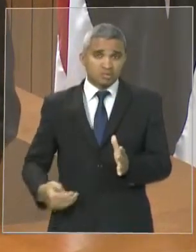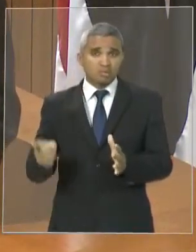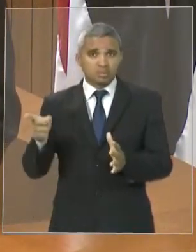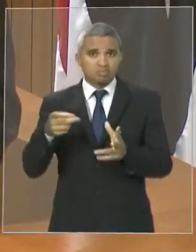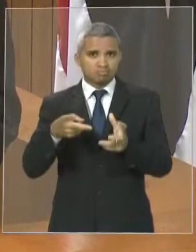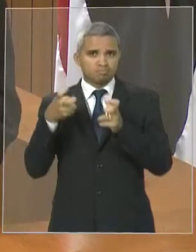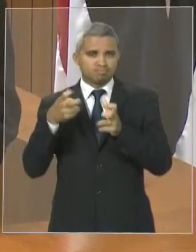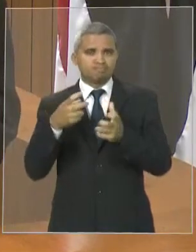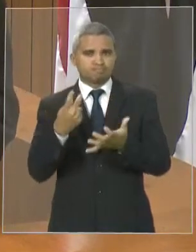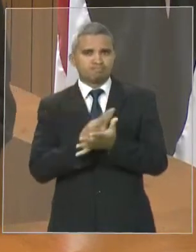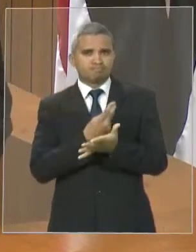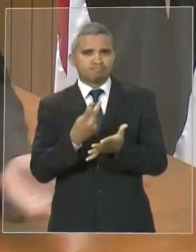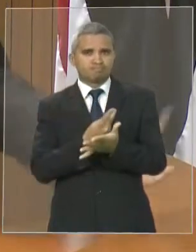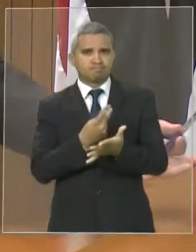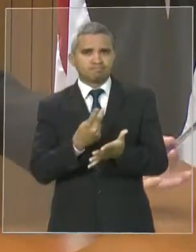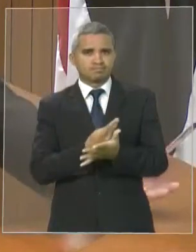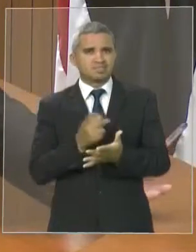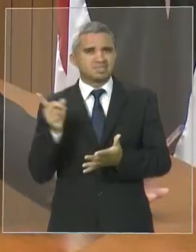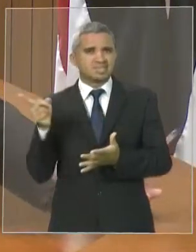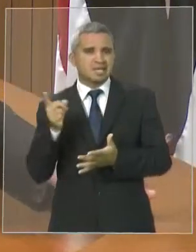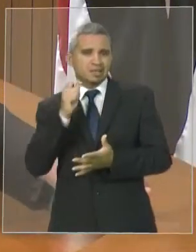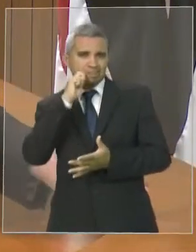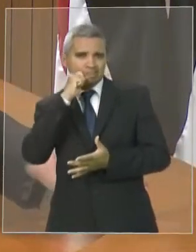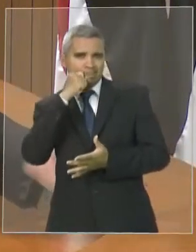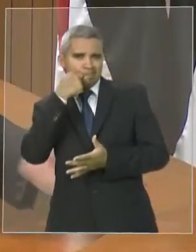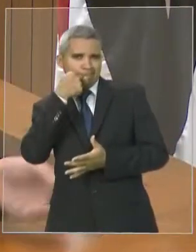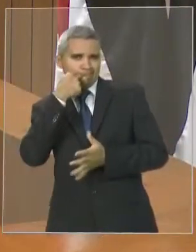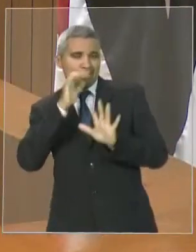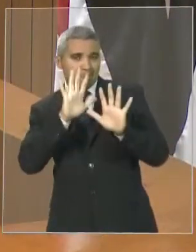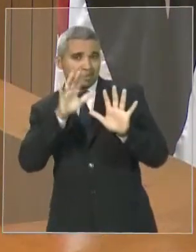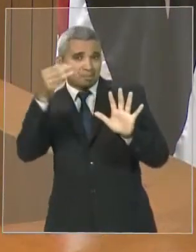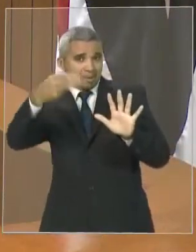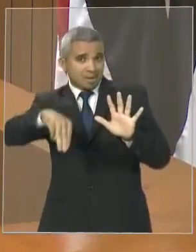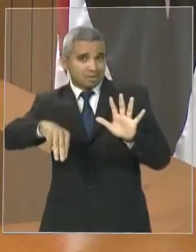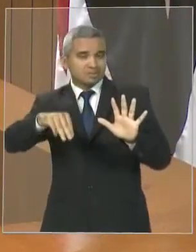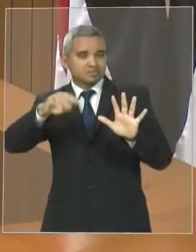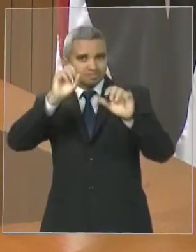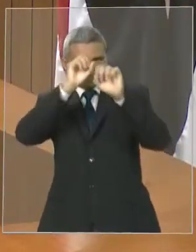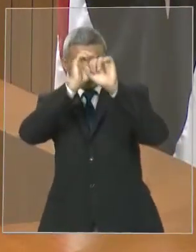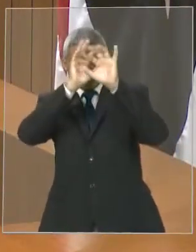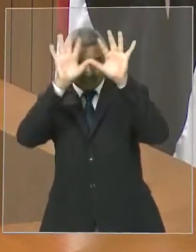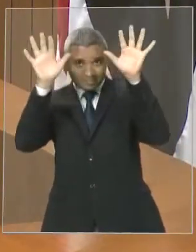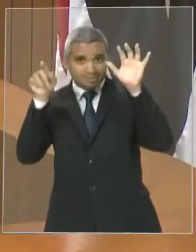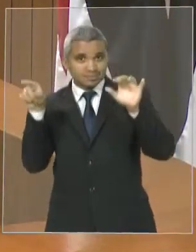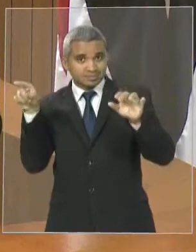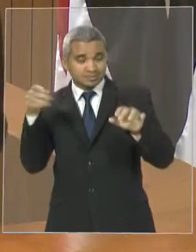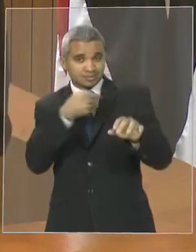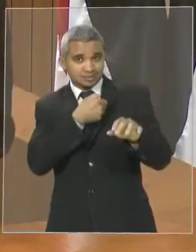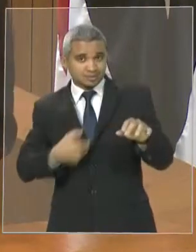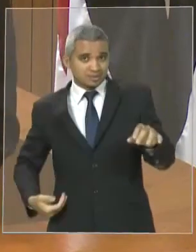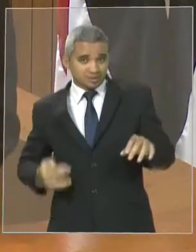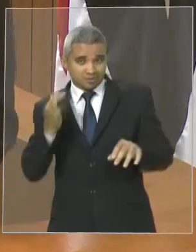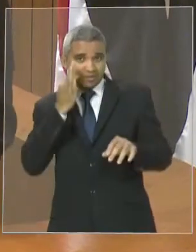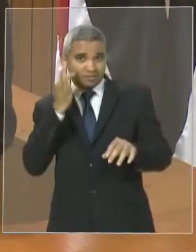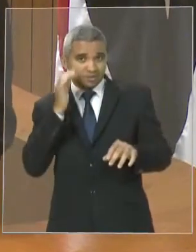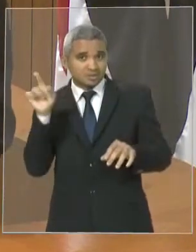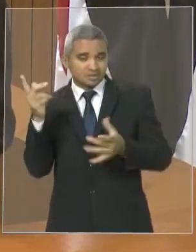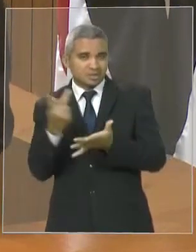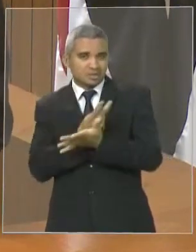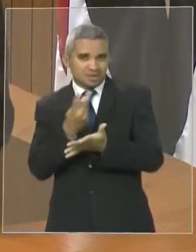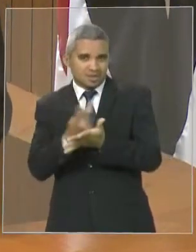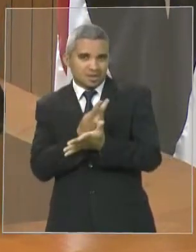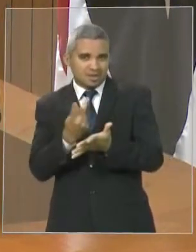com a sua assinatura, mas o todo Maranhão já sabe agora que ele reconhece o erro, sabe que não deveria ter aprovado